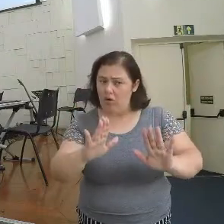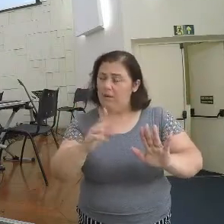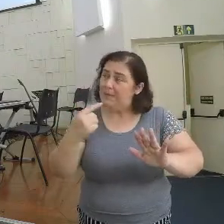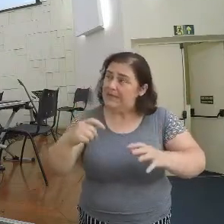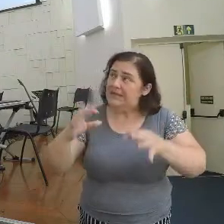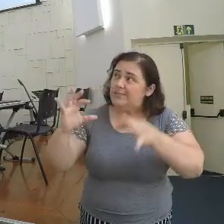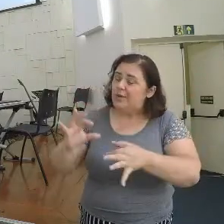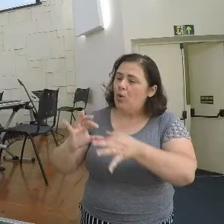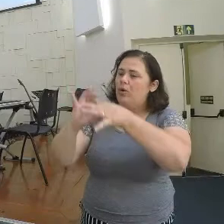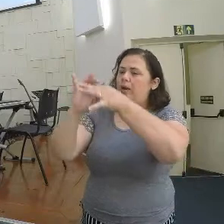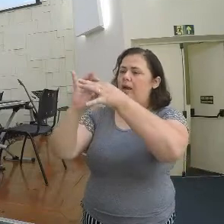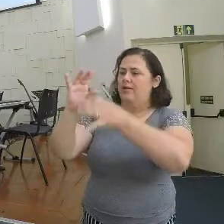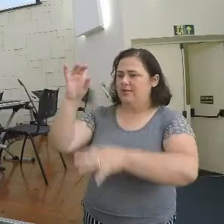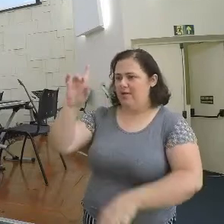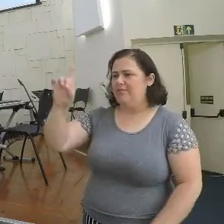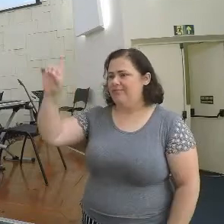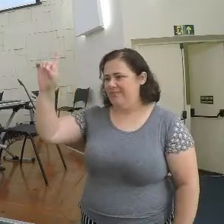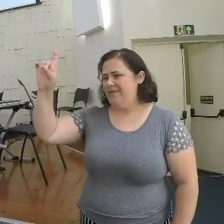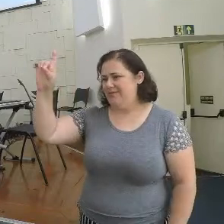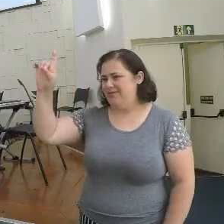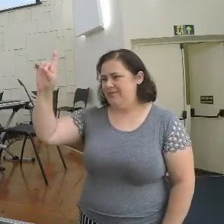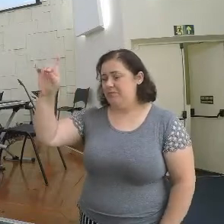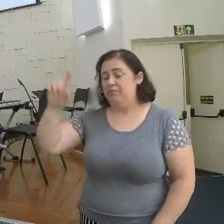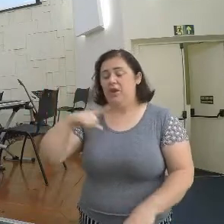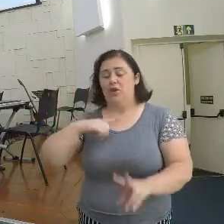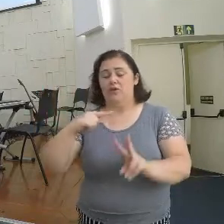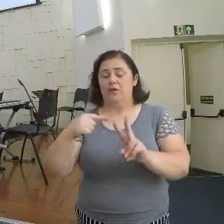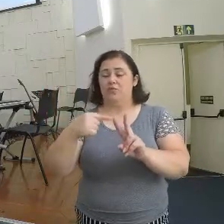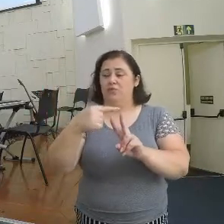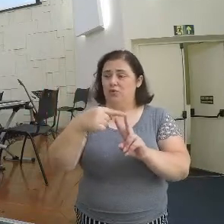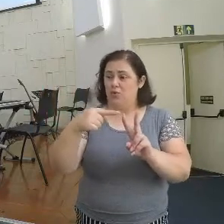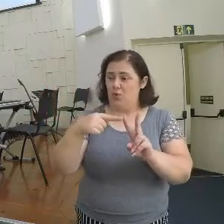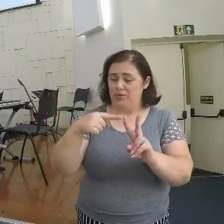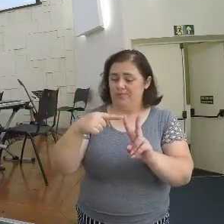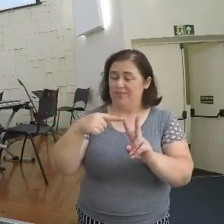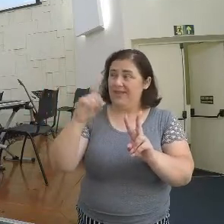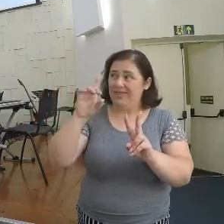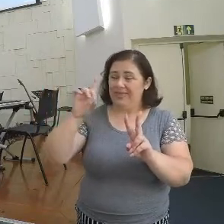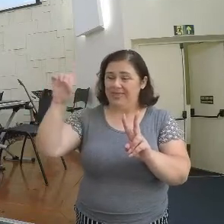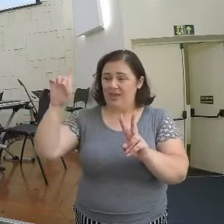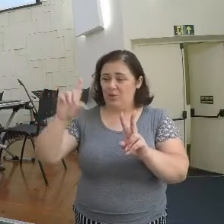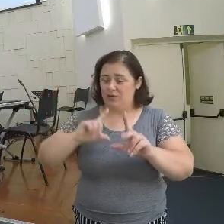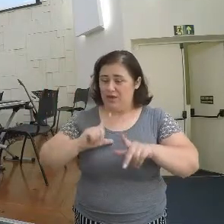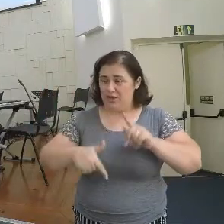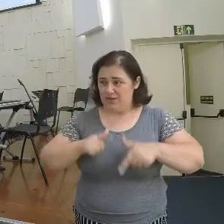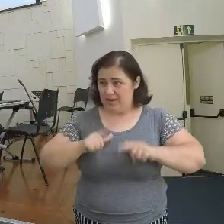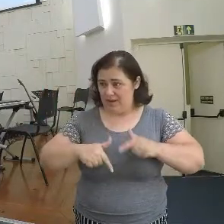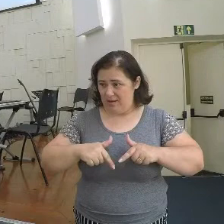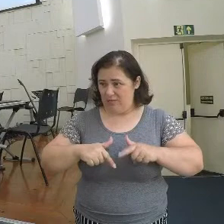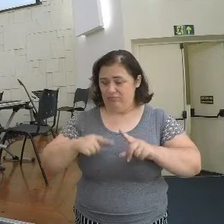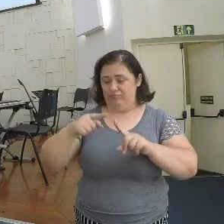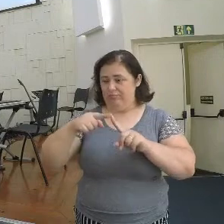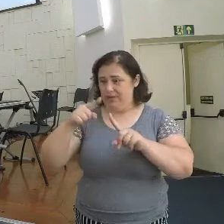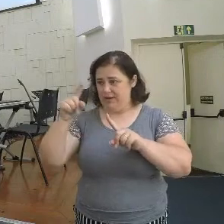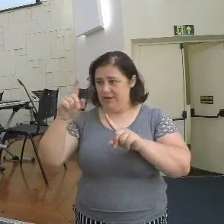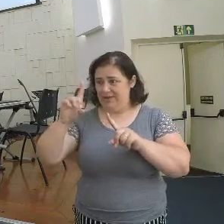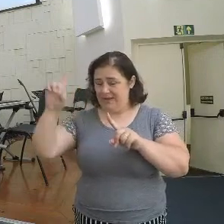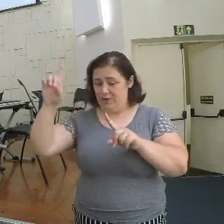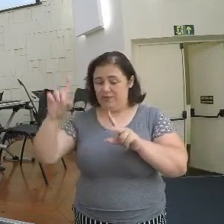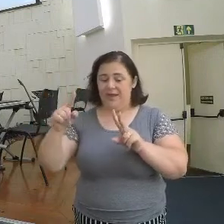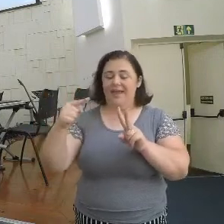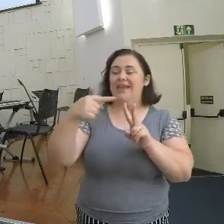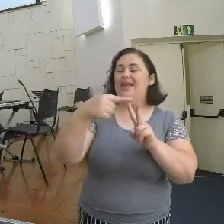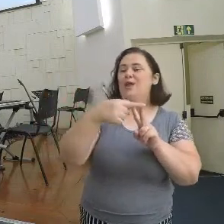aliança contempla dois entes: o Deus de Israel e o povo Israel de